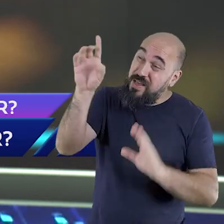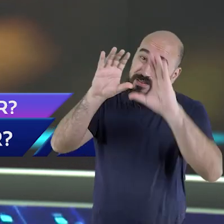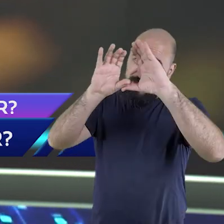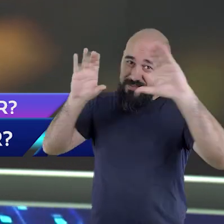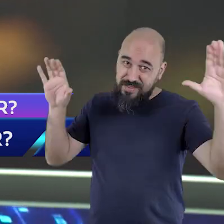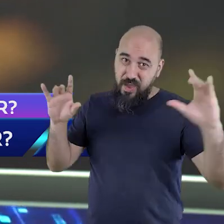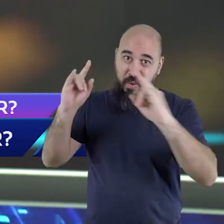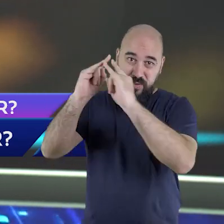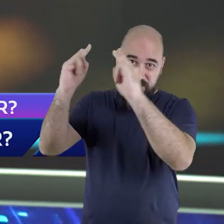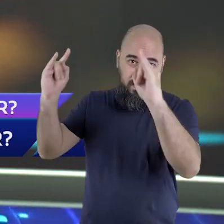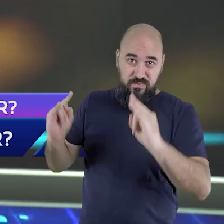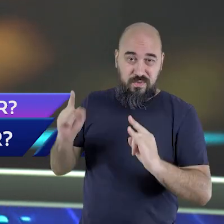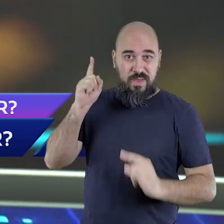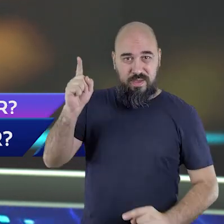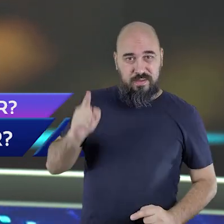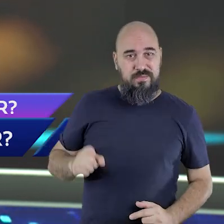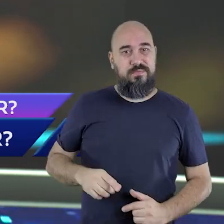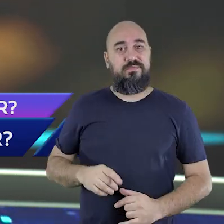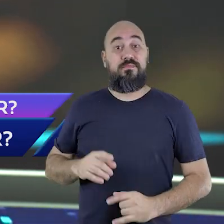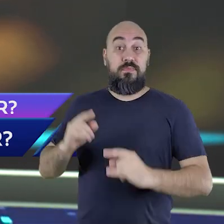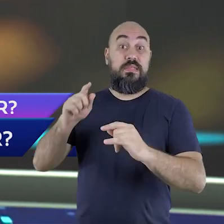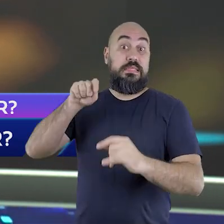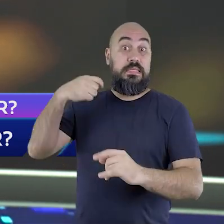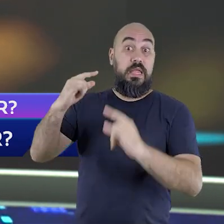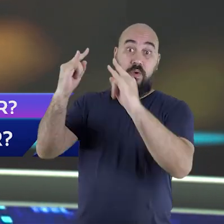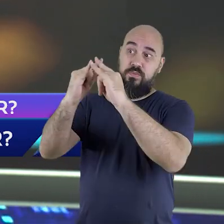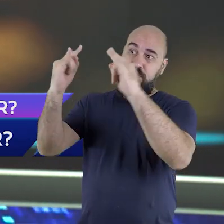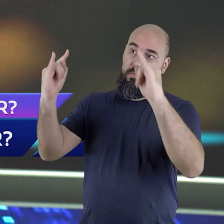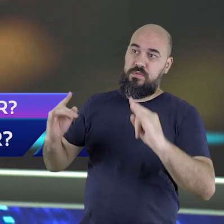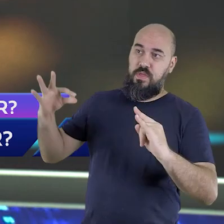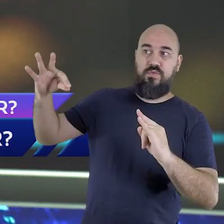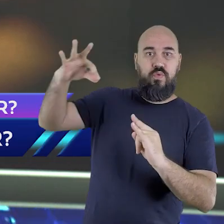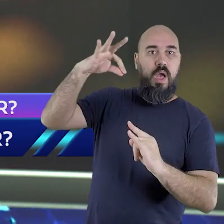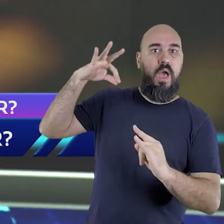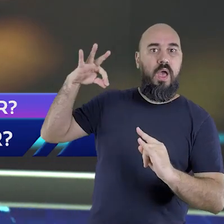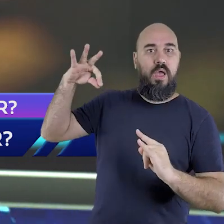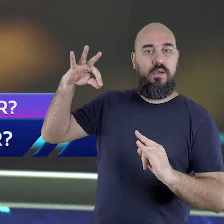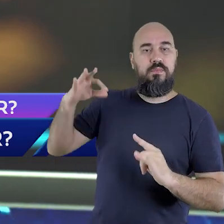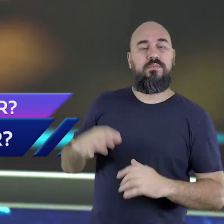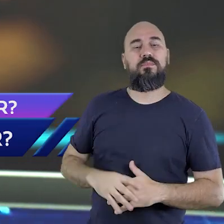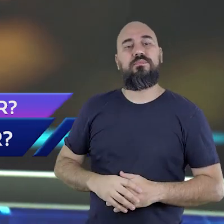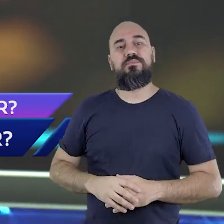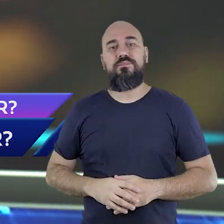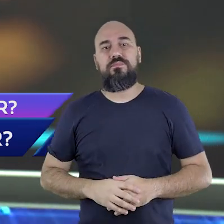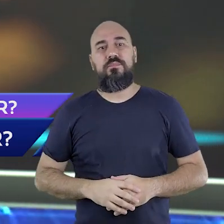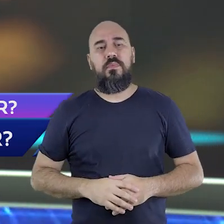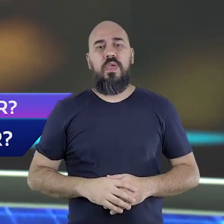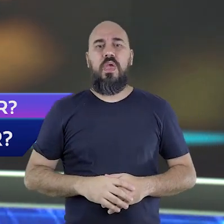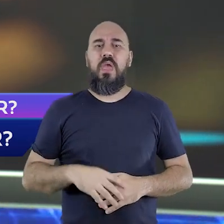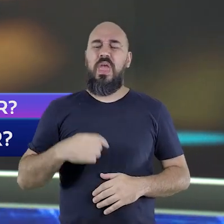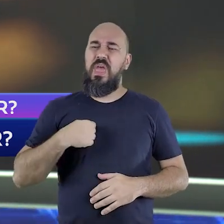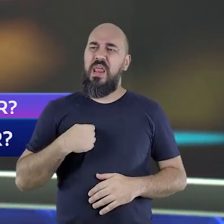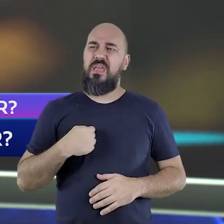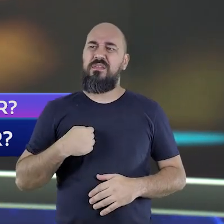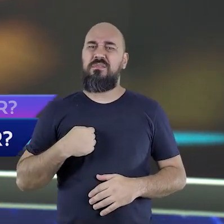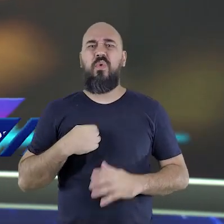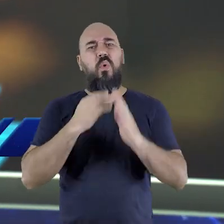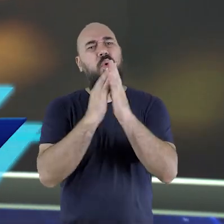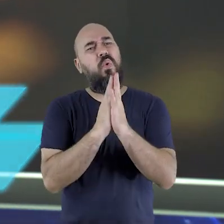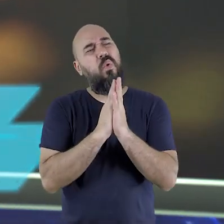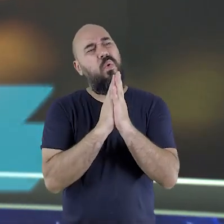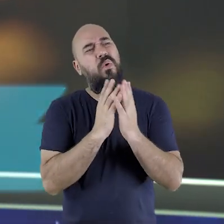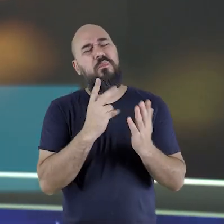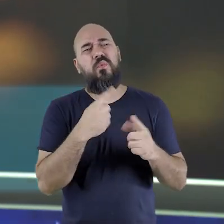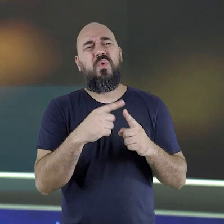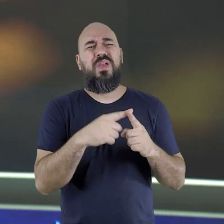Daniel, ele orou no capítulo 9, porque ele não havia